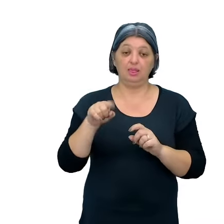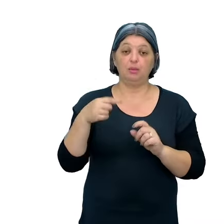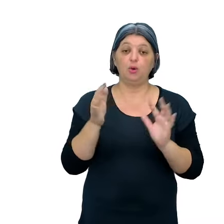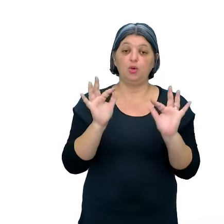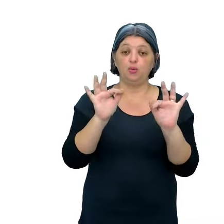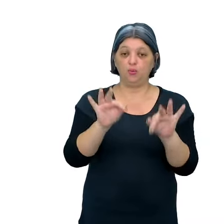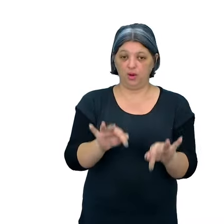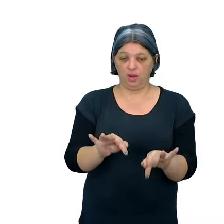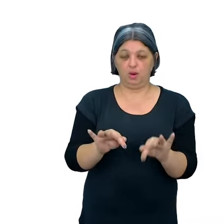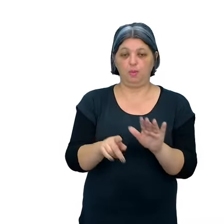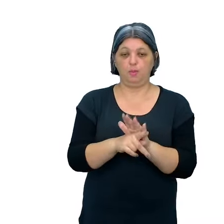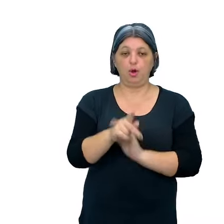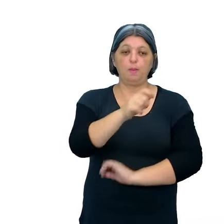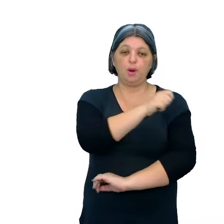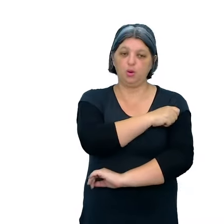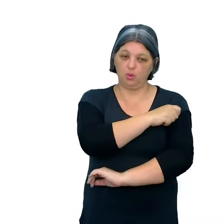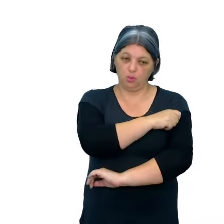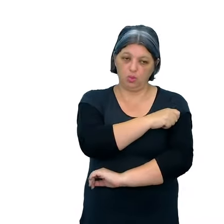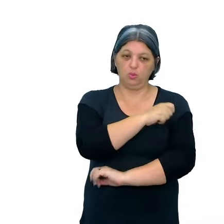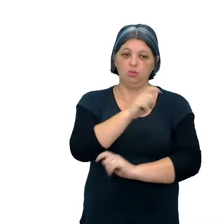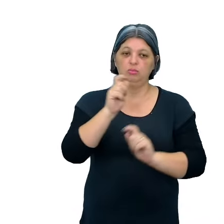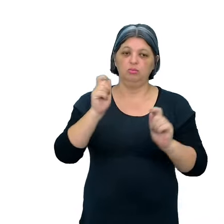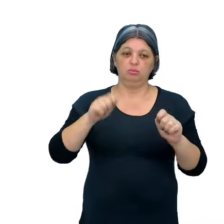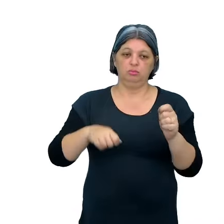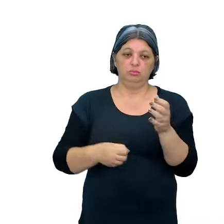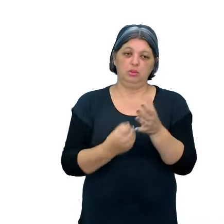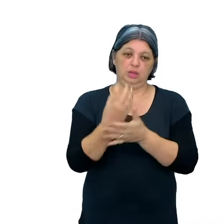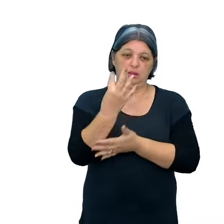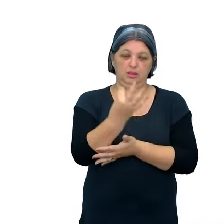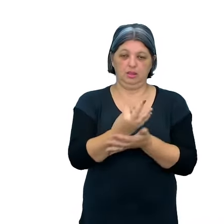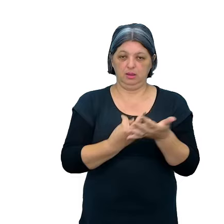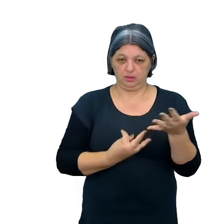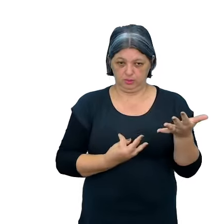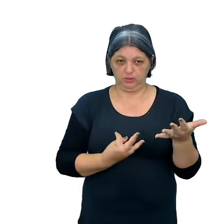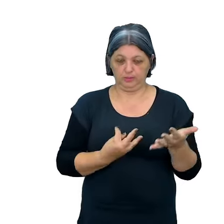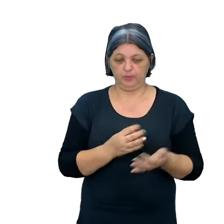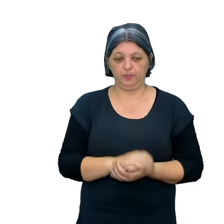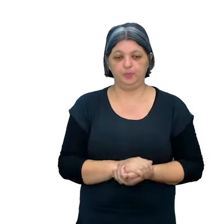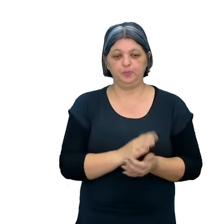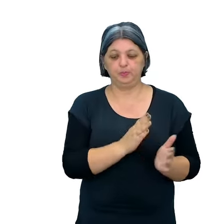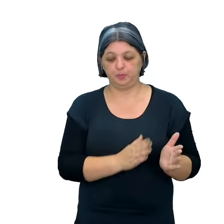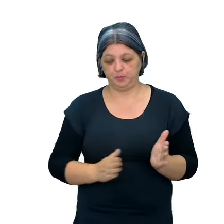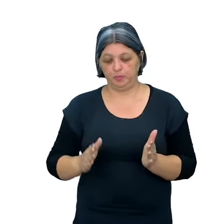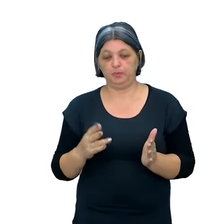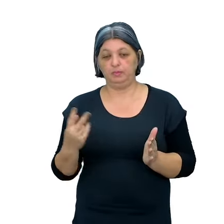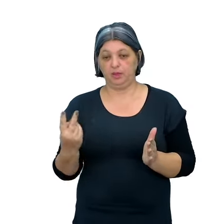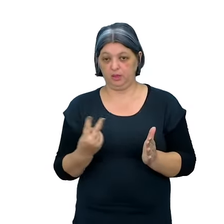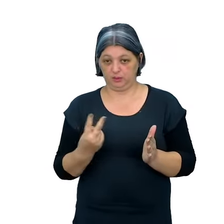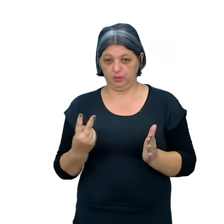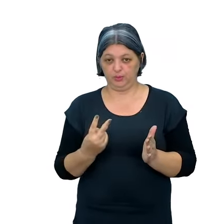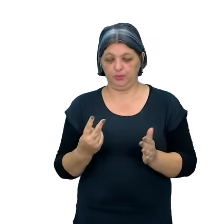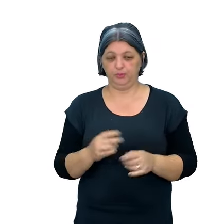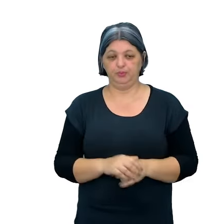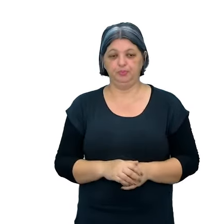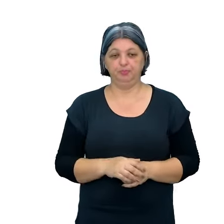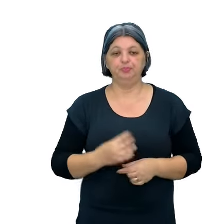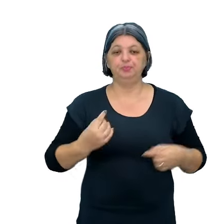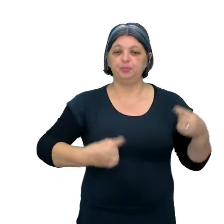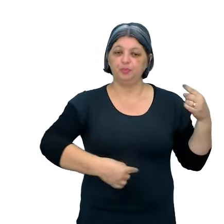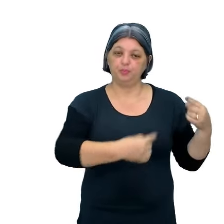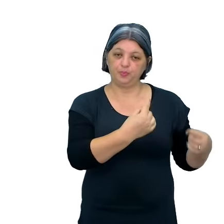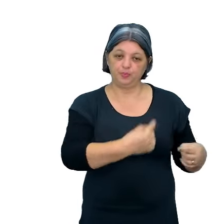de produzir um texto. No segundo momento, como objetivos, nós vamos discutir